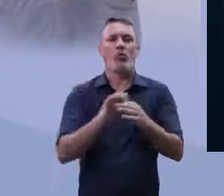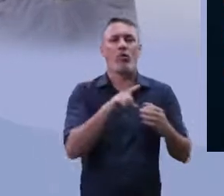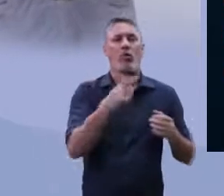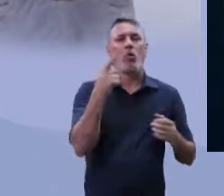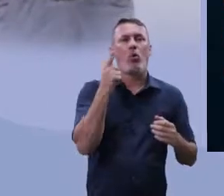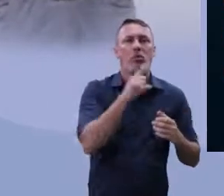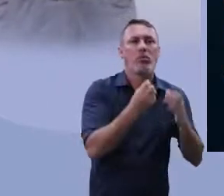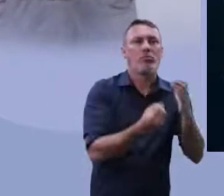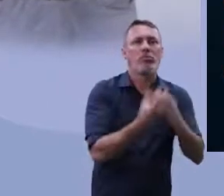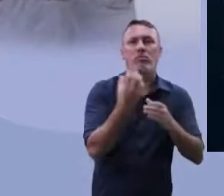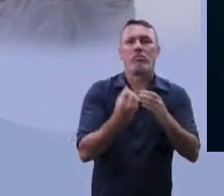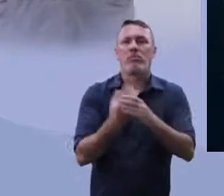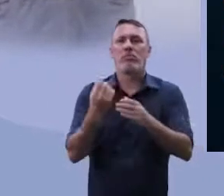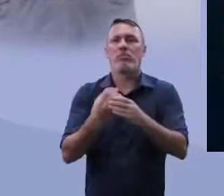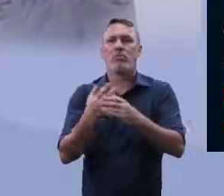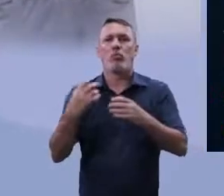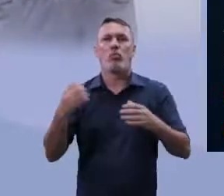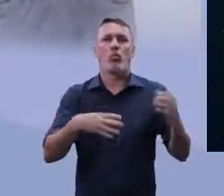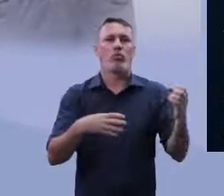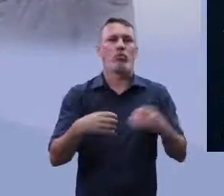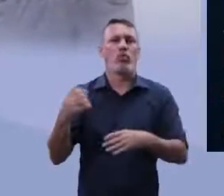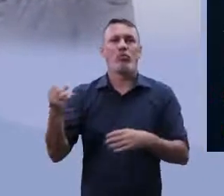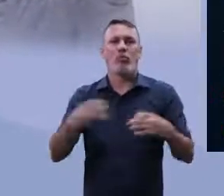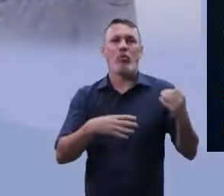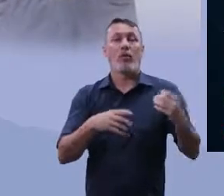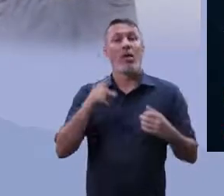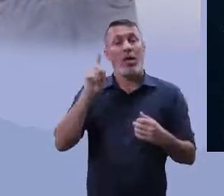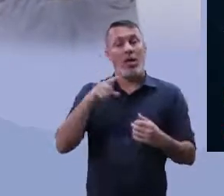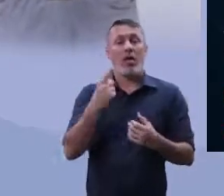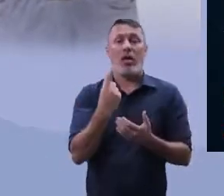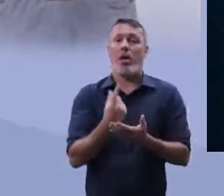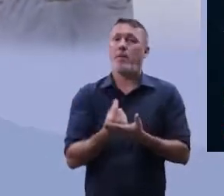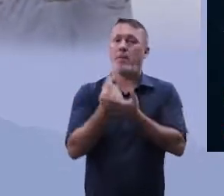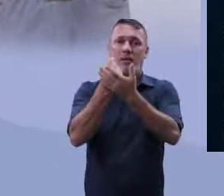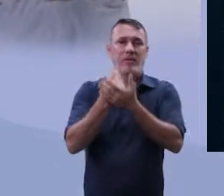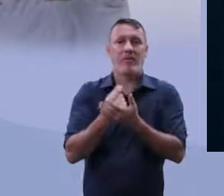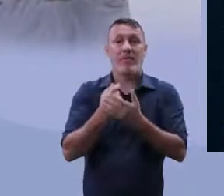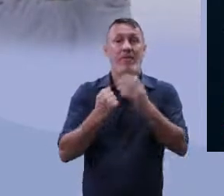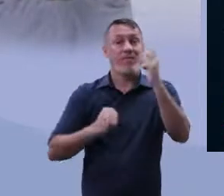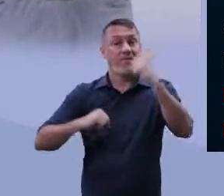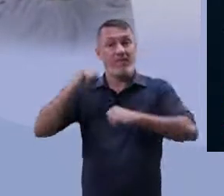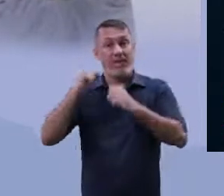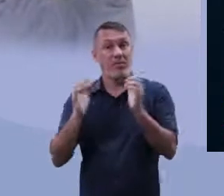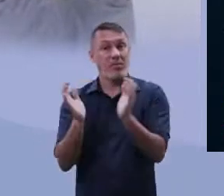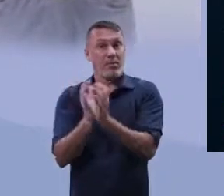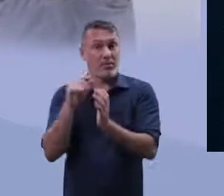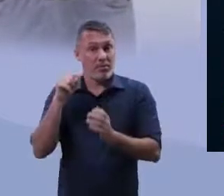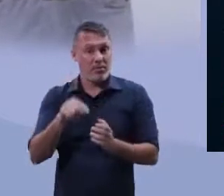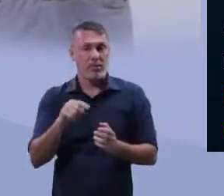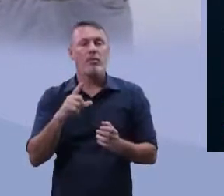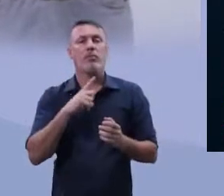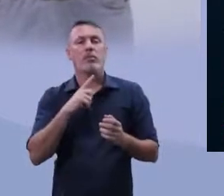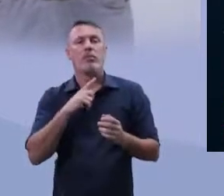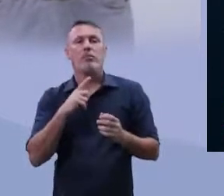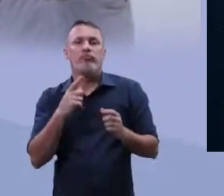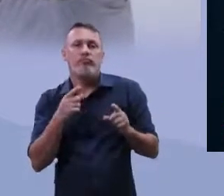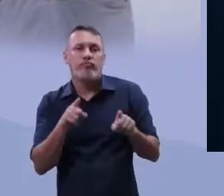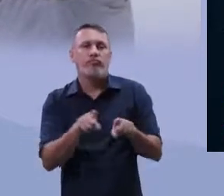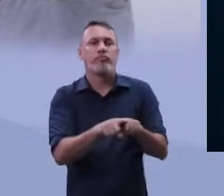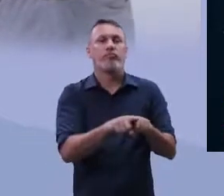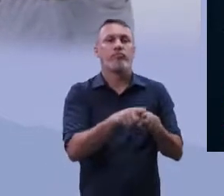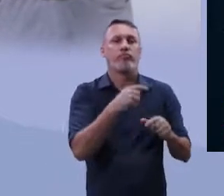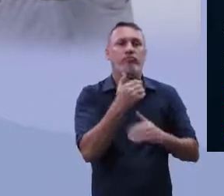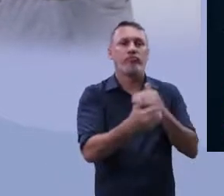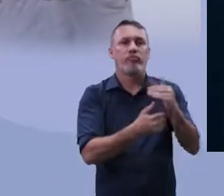novo contexto produtivo começa a surgir. E aí é quando esse capitalismo industrial ele se atrela,